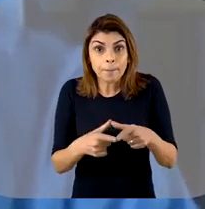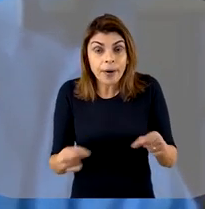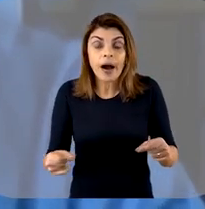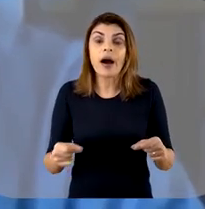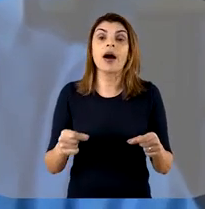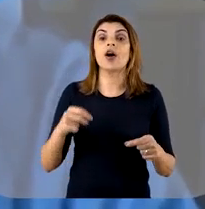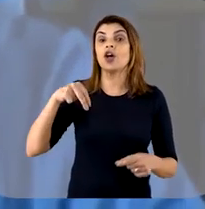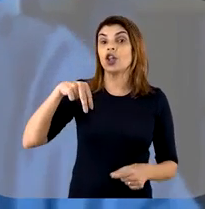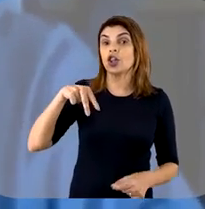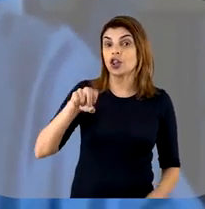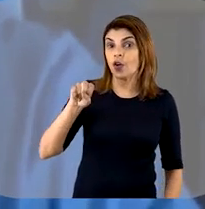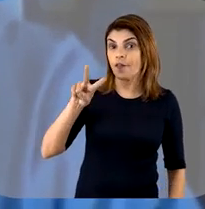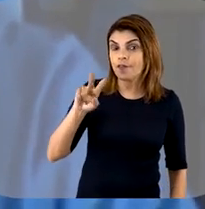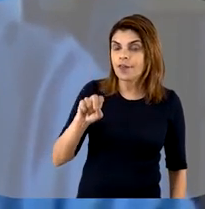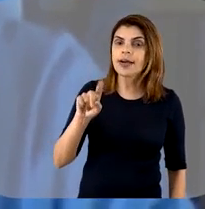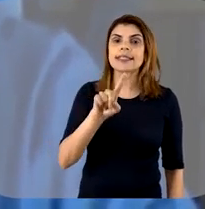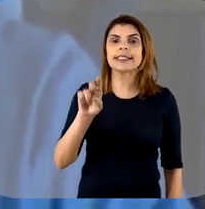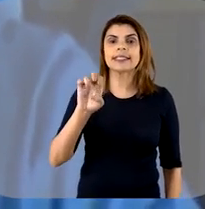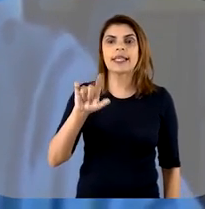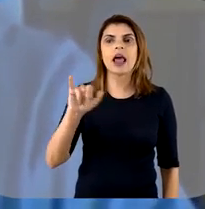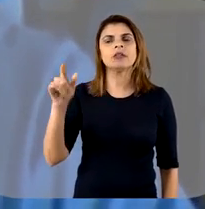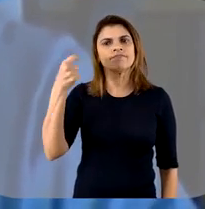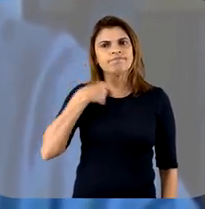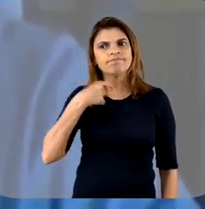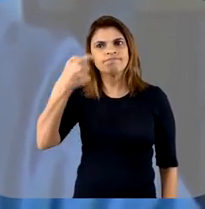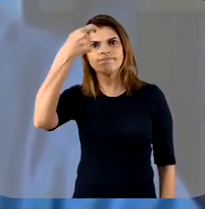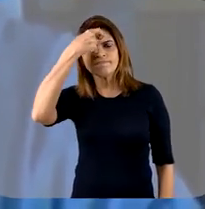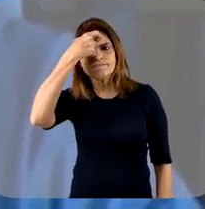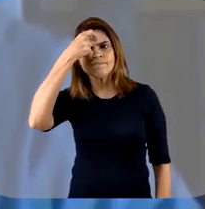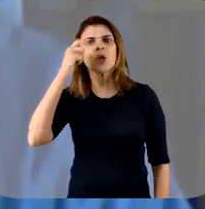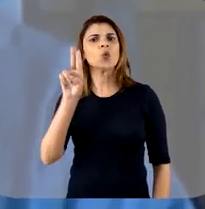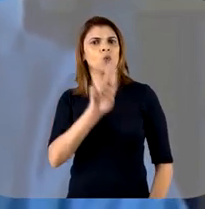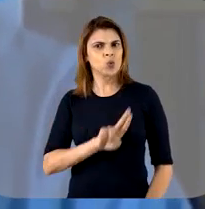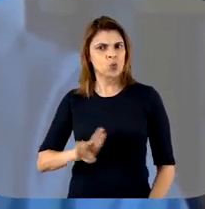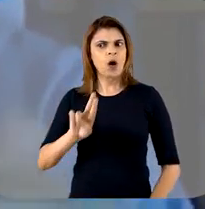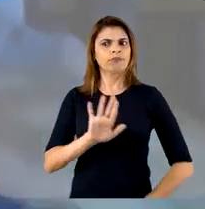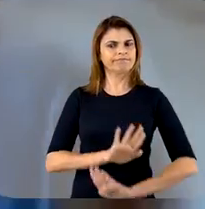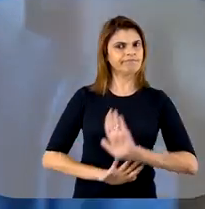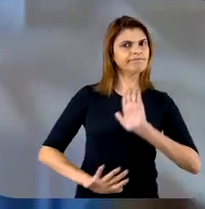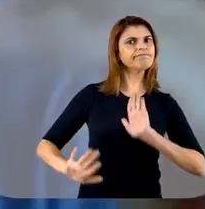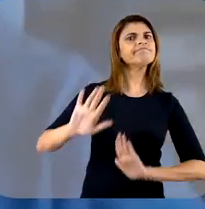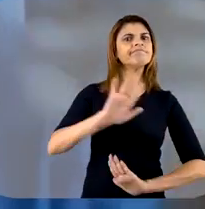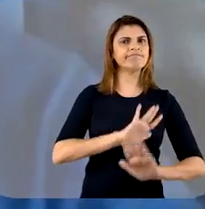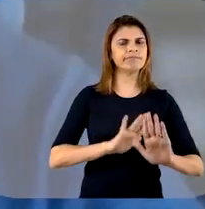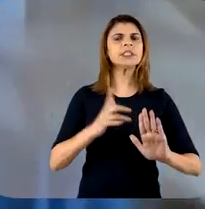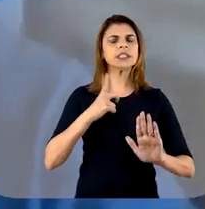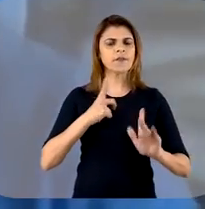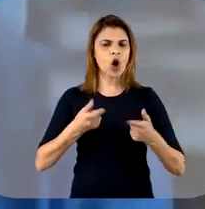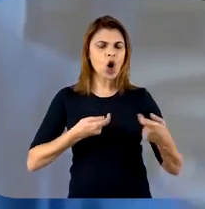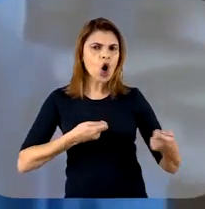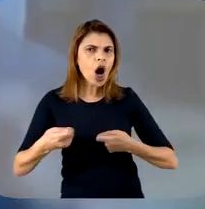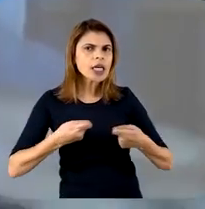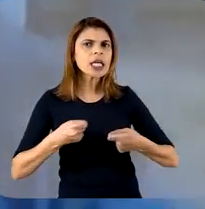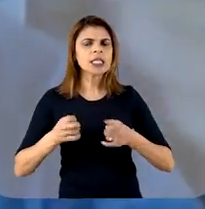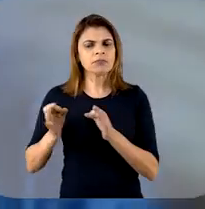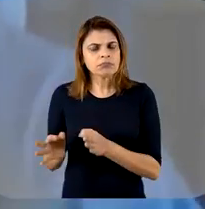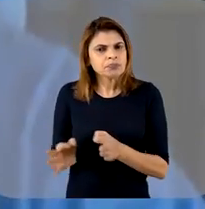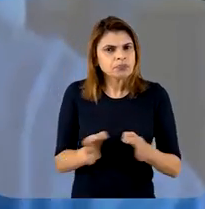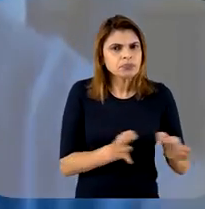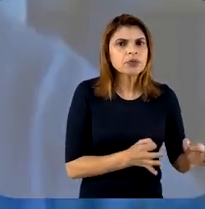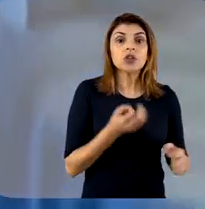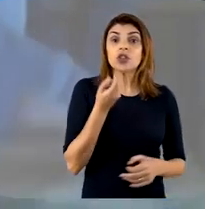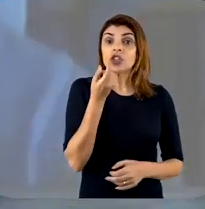Nova Zelândia, né? Usaram com bastante cautela e com bastante gestão e coordenação, né,